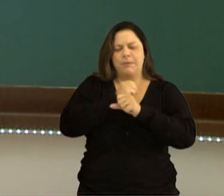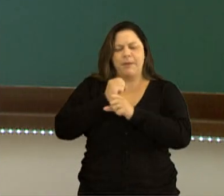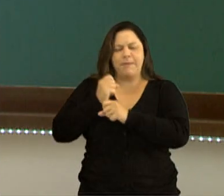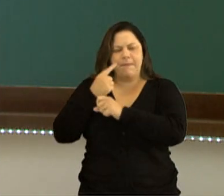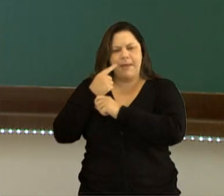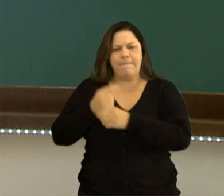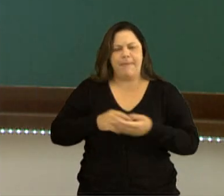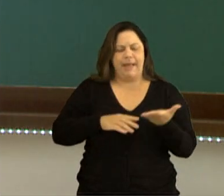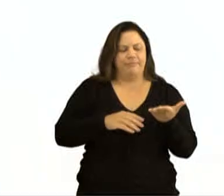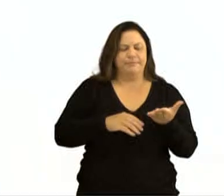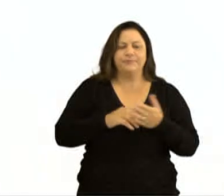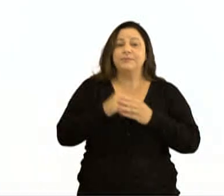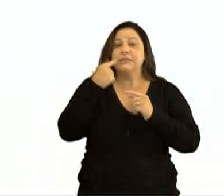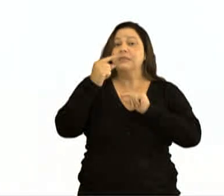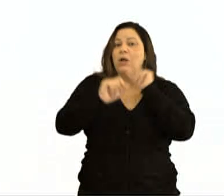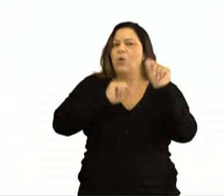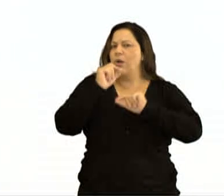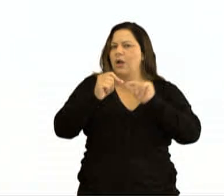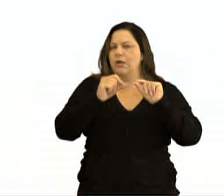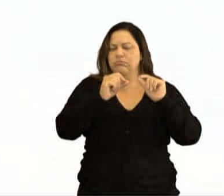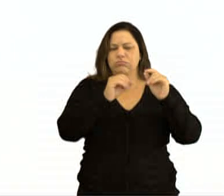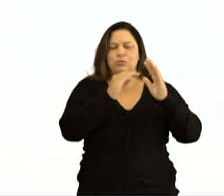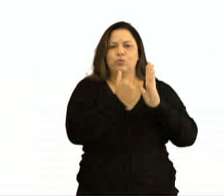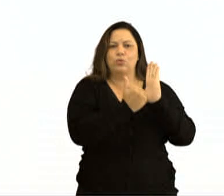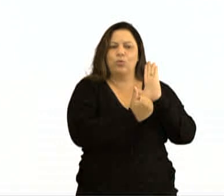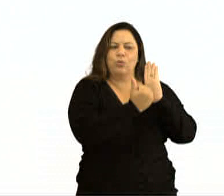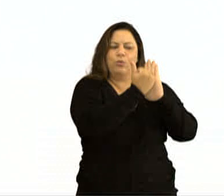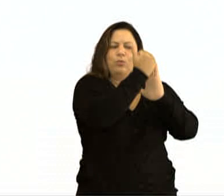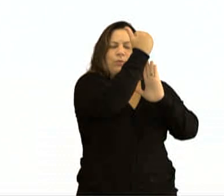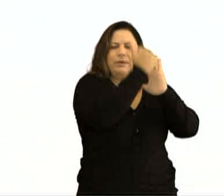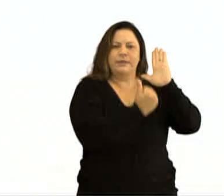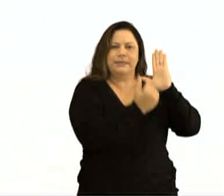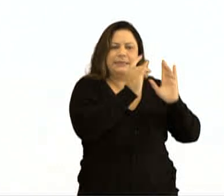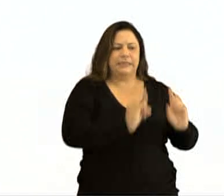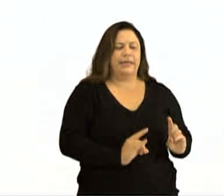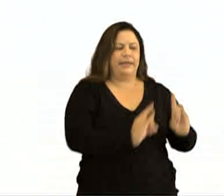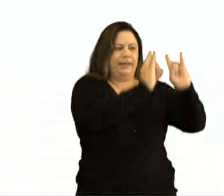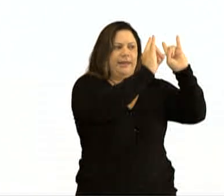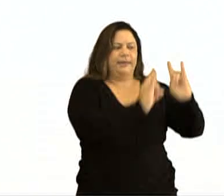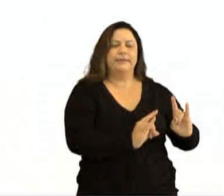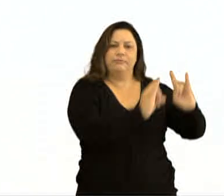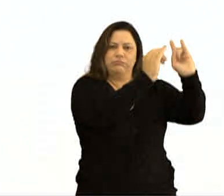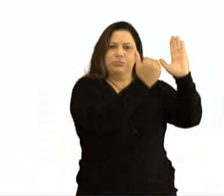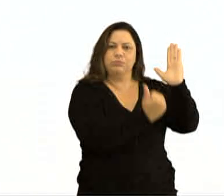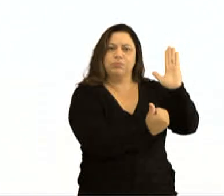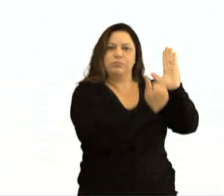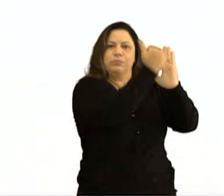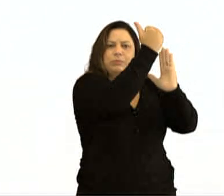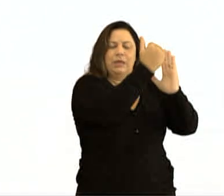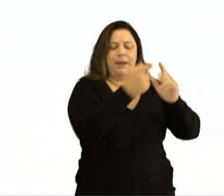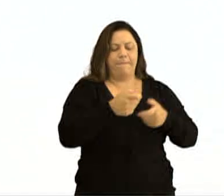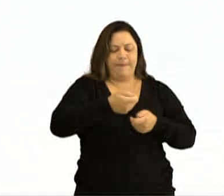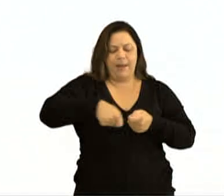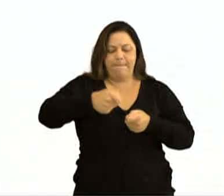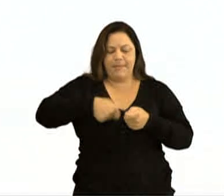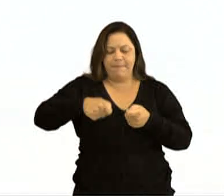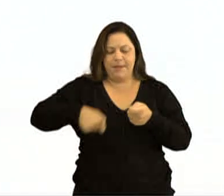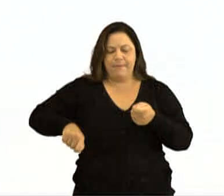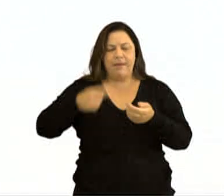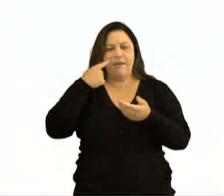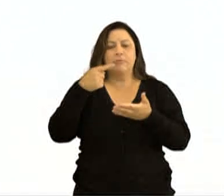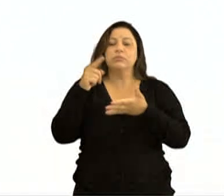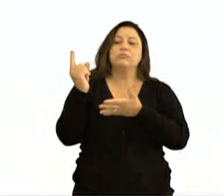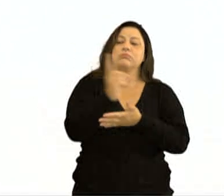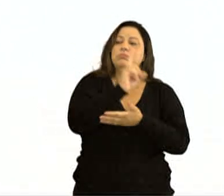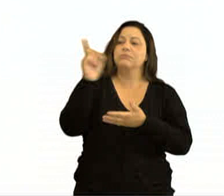de pessoas que saem do elevador em cada um dos andares do edifício onde ele trabalha. O quadro apresenta